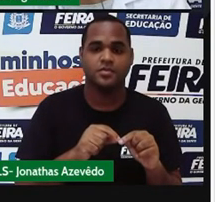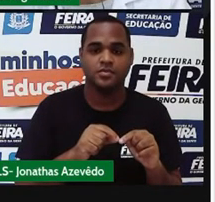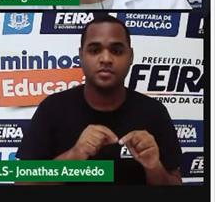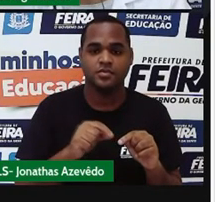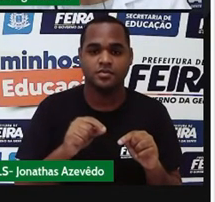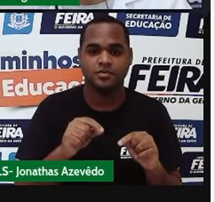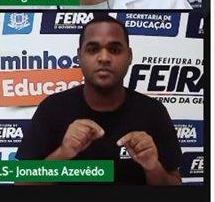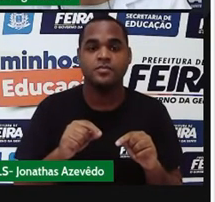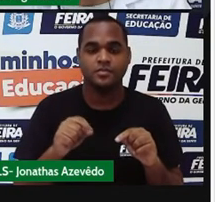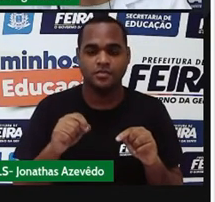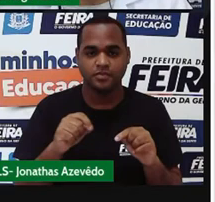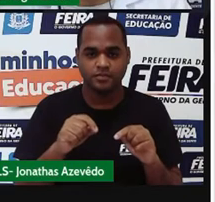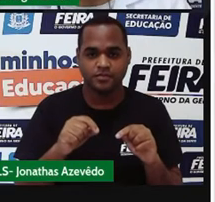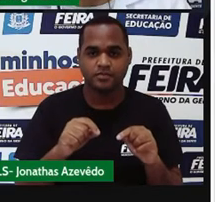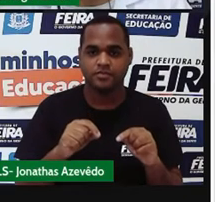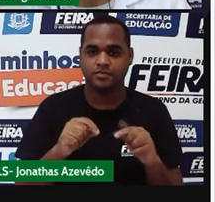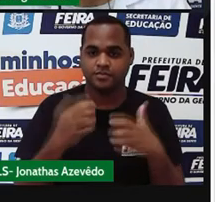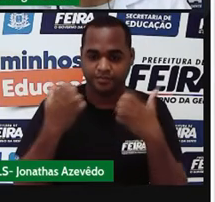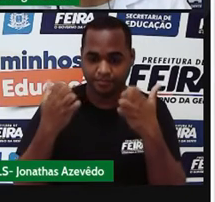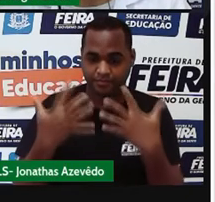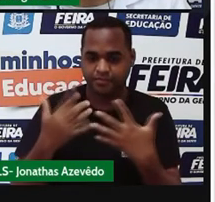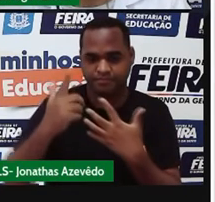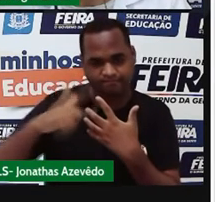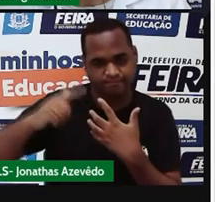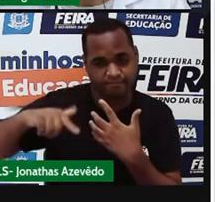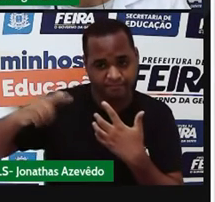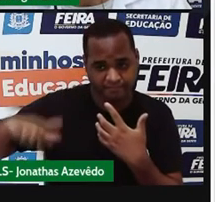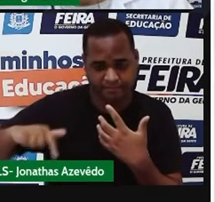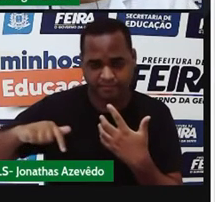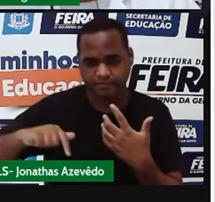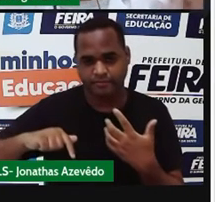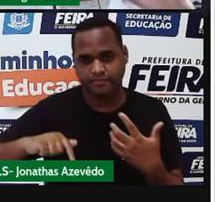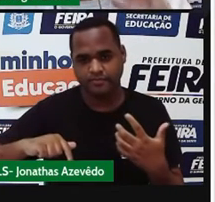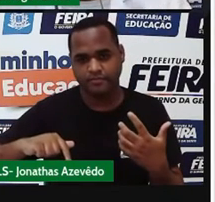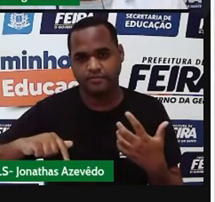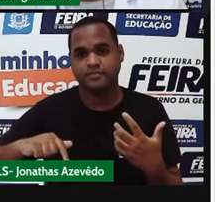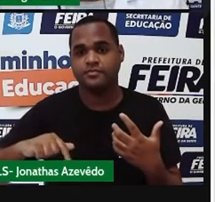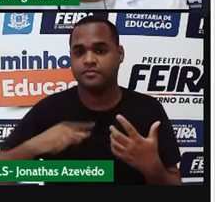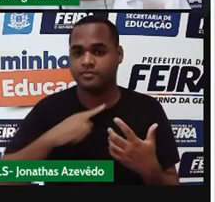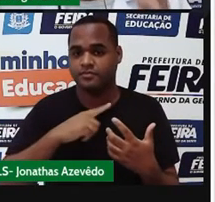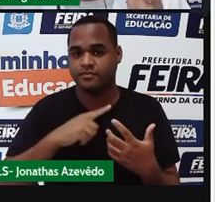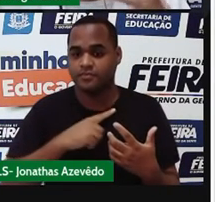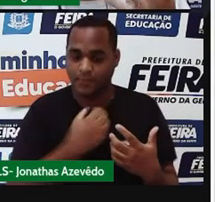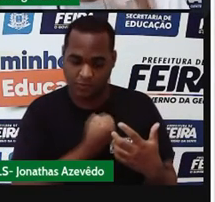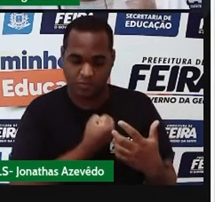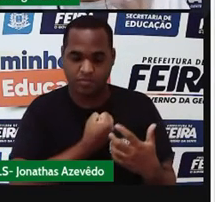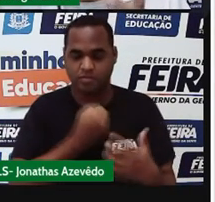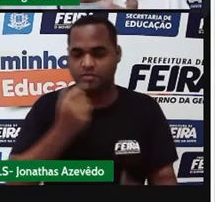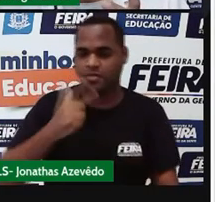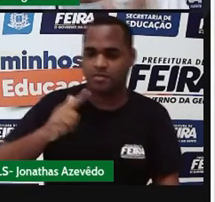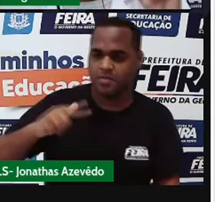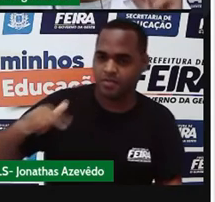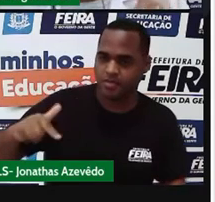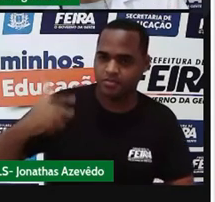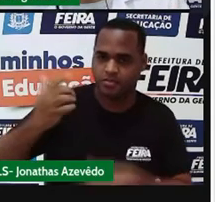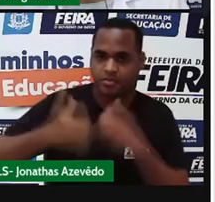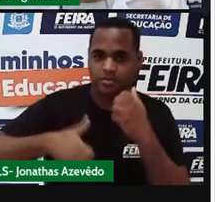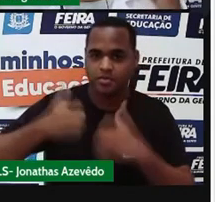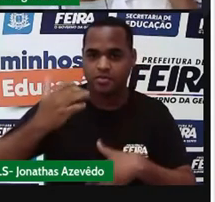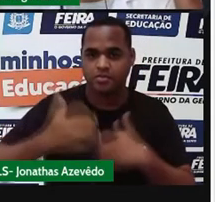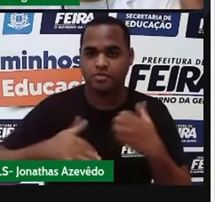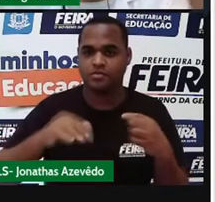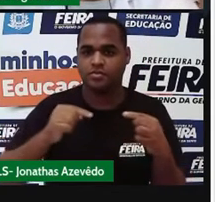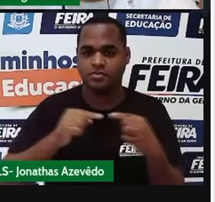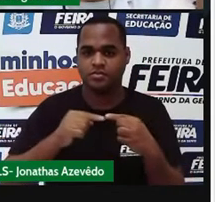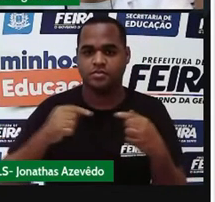e com o número que se repete depois da vírgula E vai formar um número Como